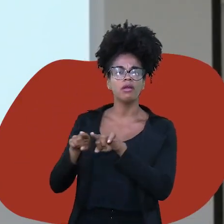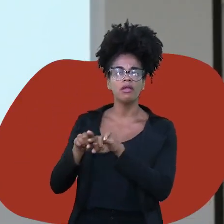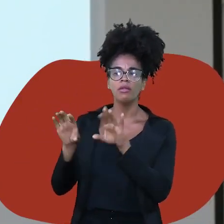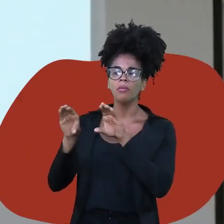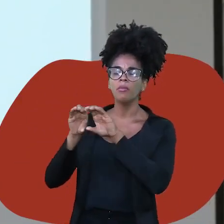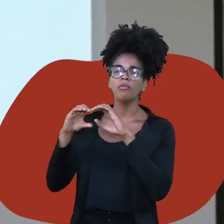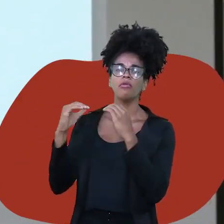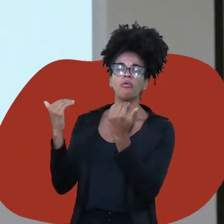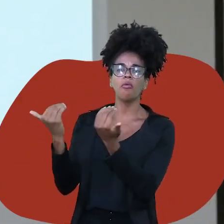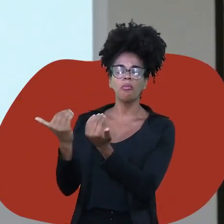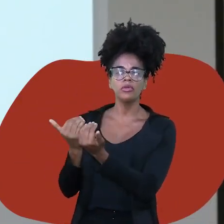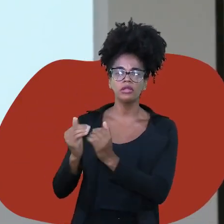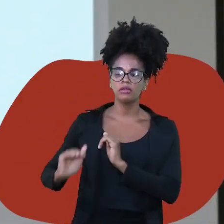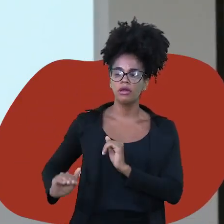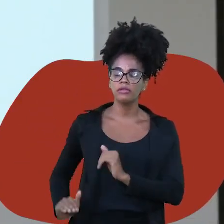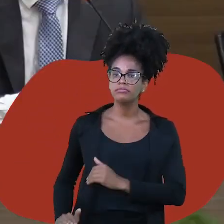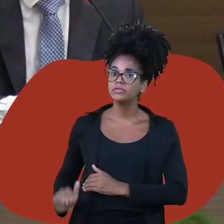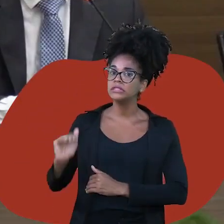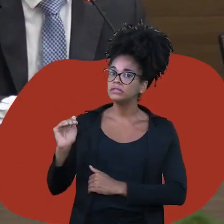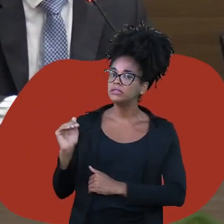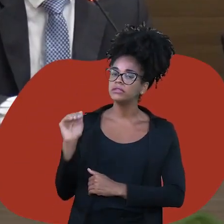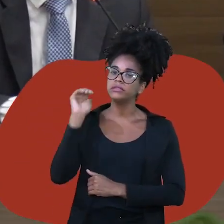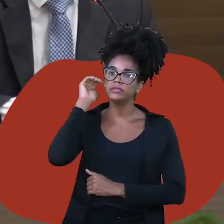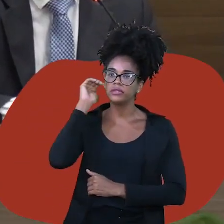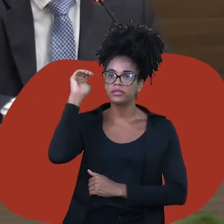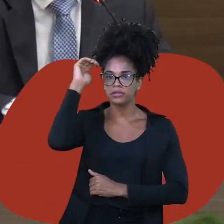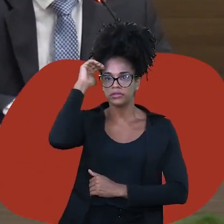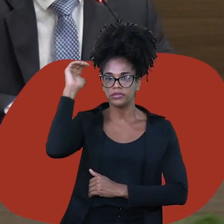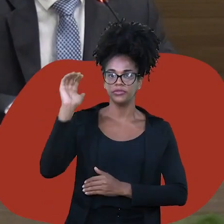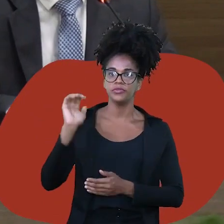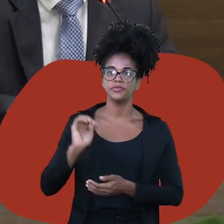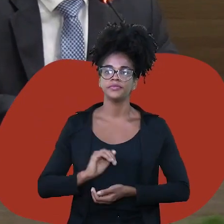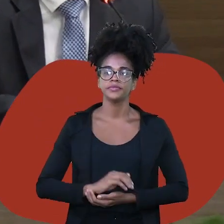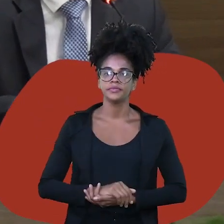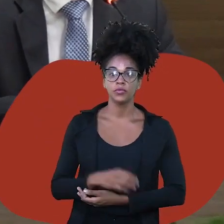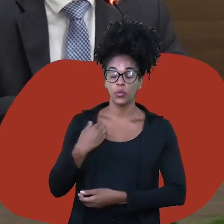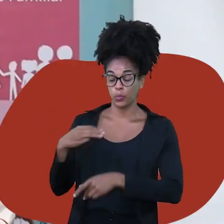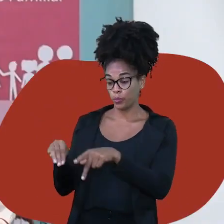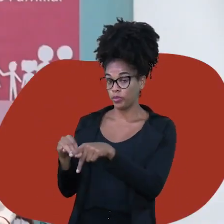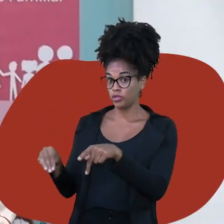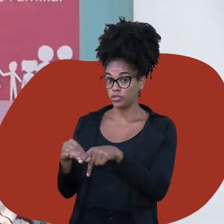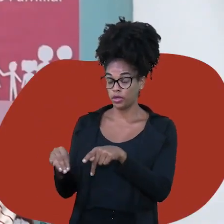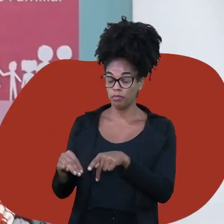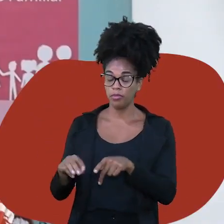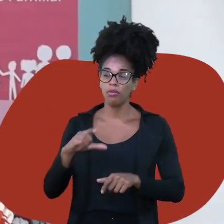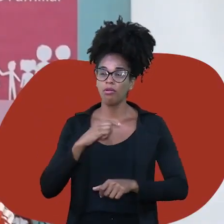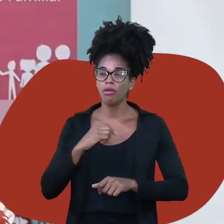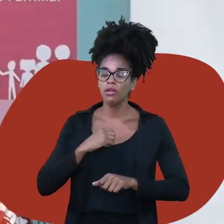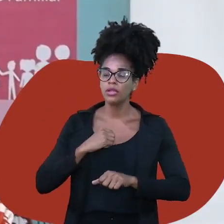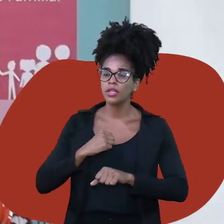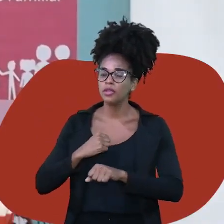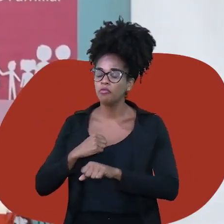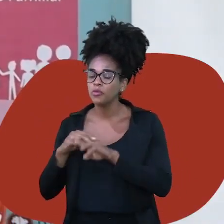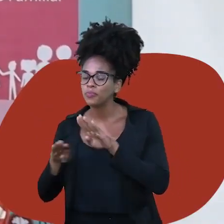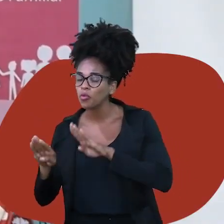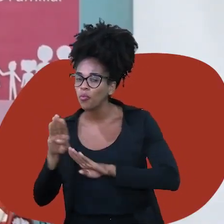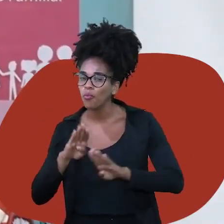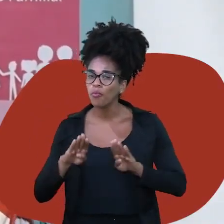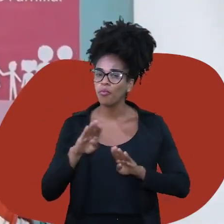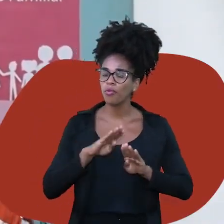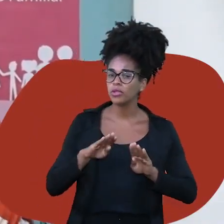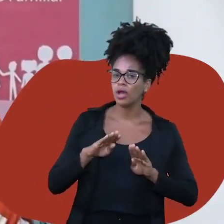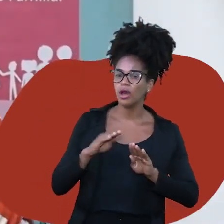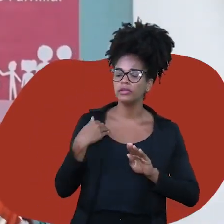convivência familiar e comunitária de crianças e adolescentes. O Ministério Público teve o cuidado, assim, com muito